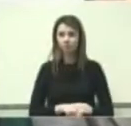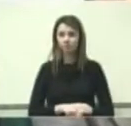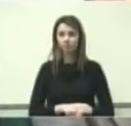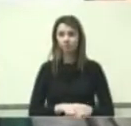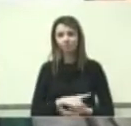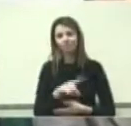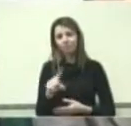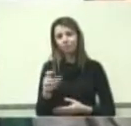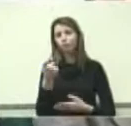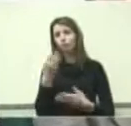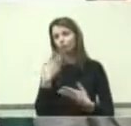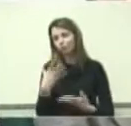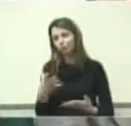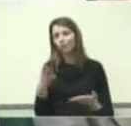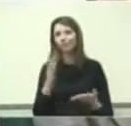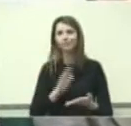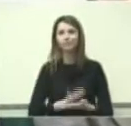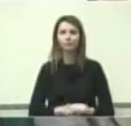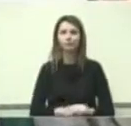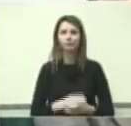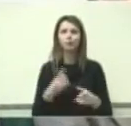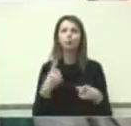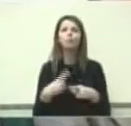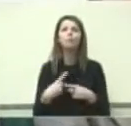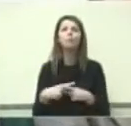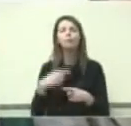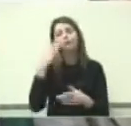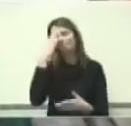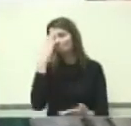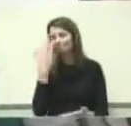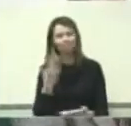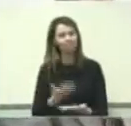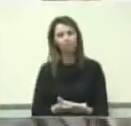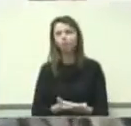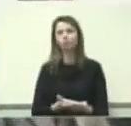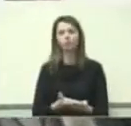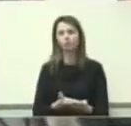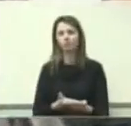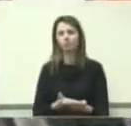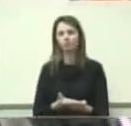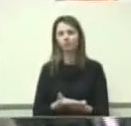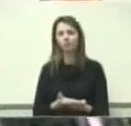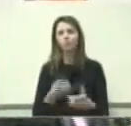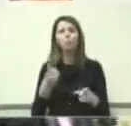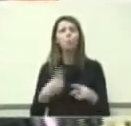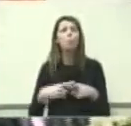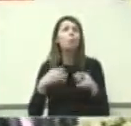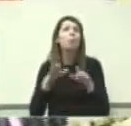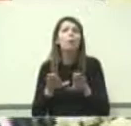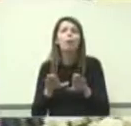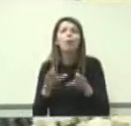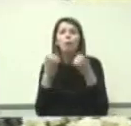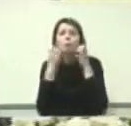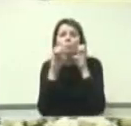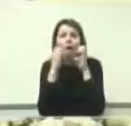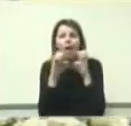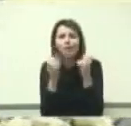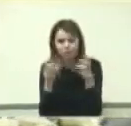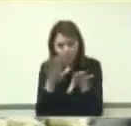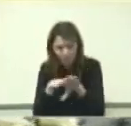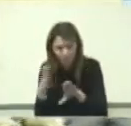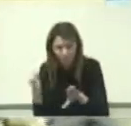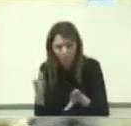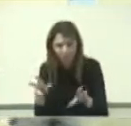indo tão bem porque duvidastes S porque deixastes evangelizar porque deixasse de pregar